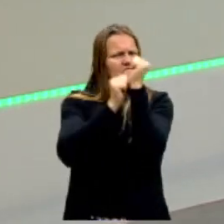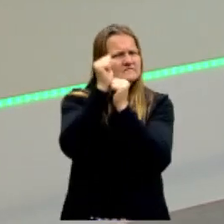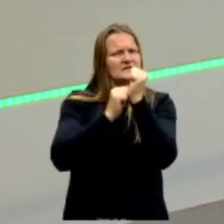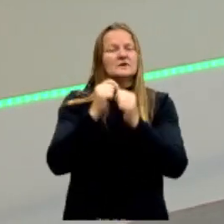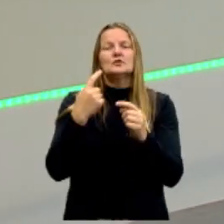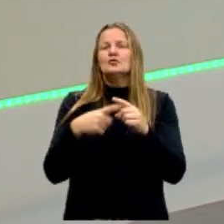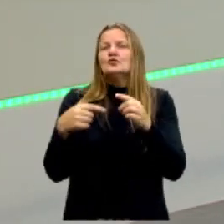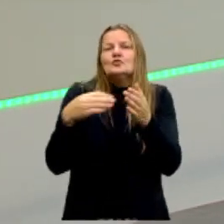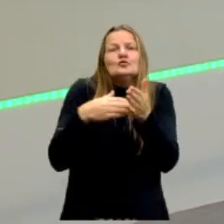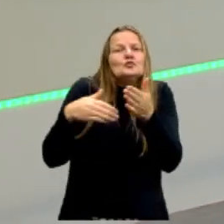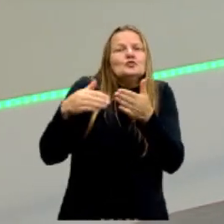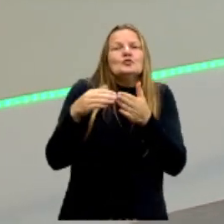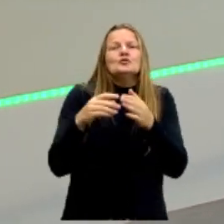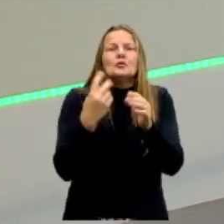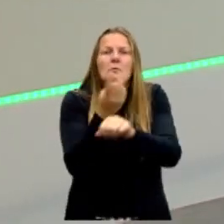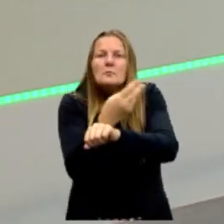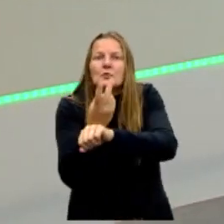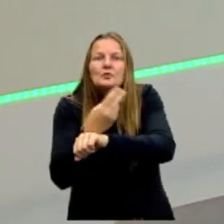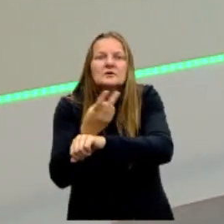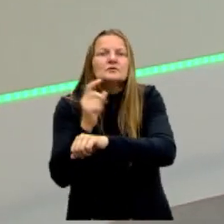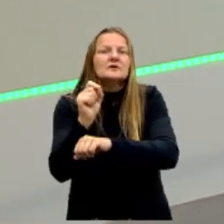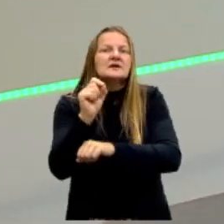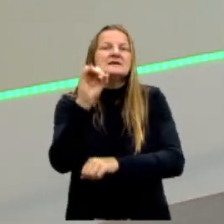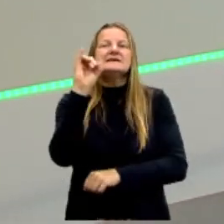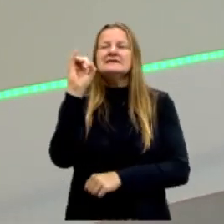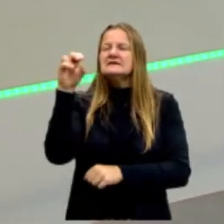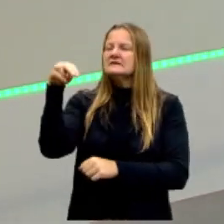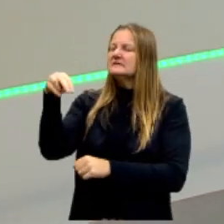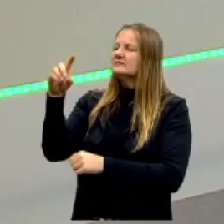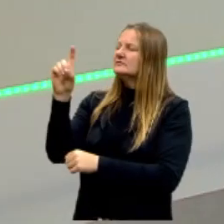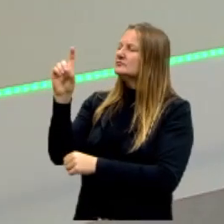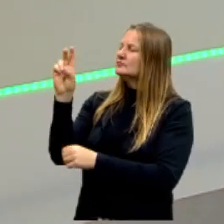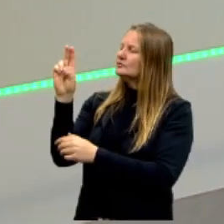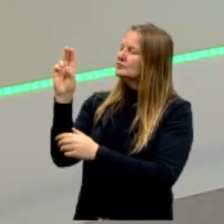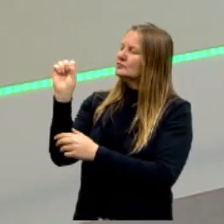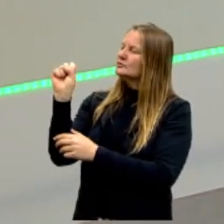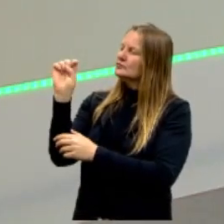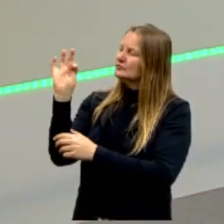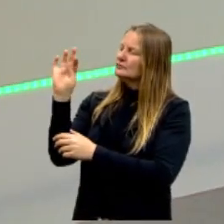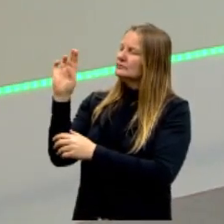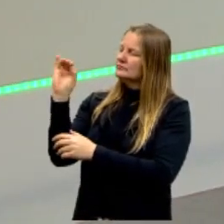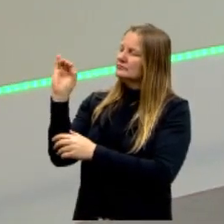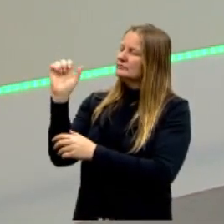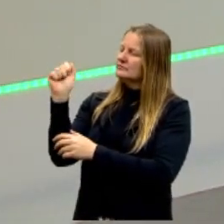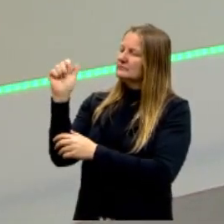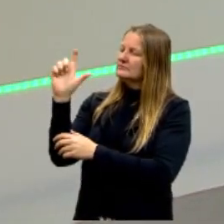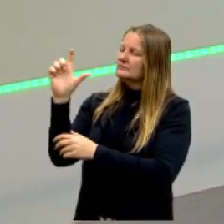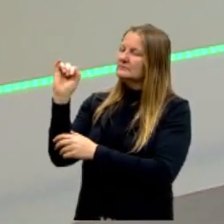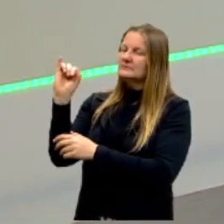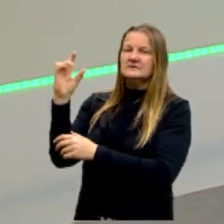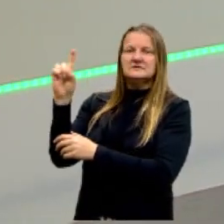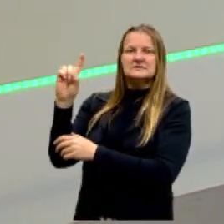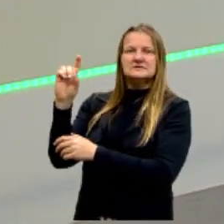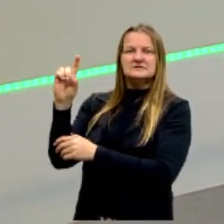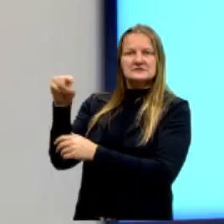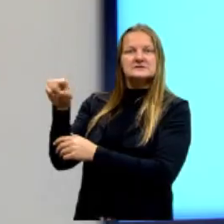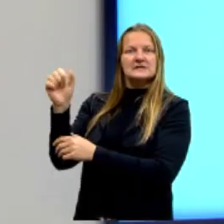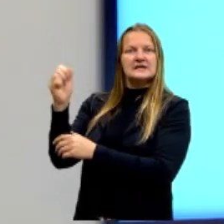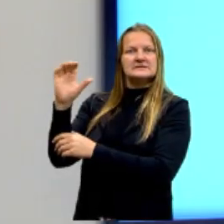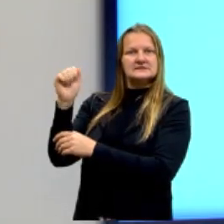procurando a industrialização Então fechou o contexto histórico